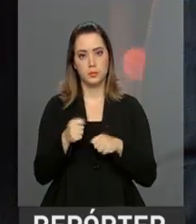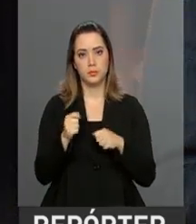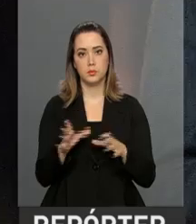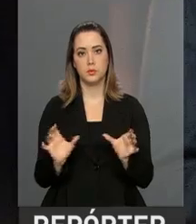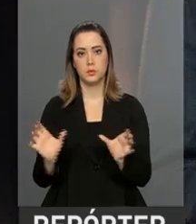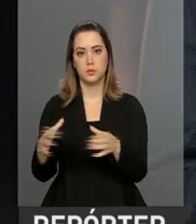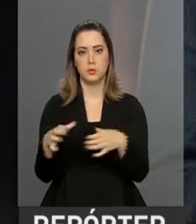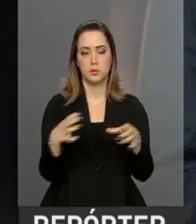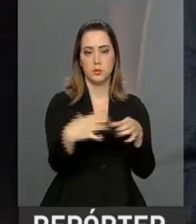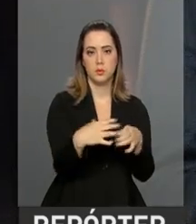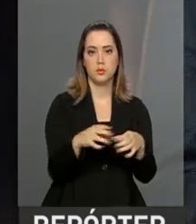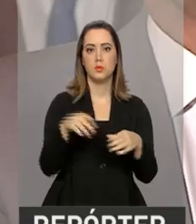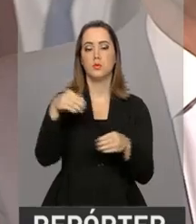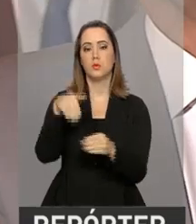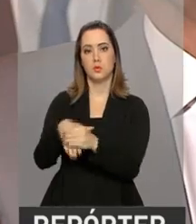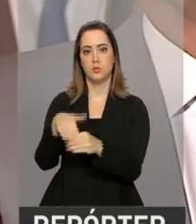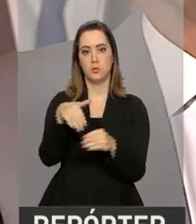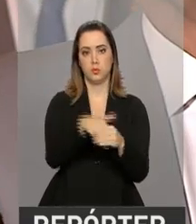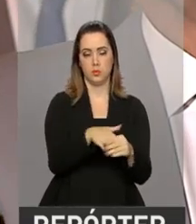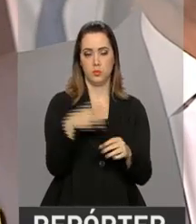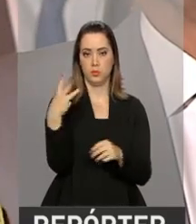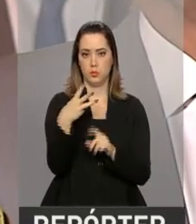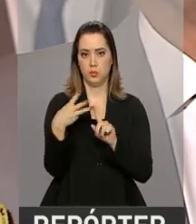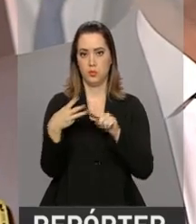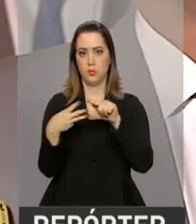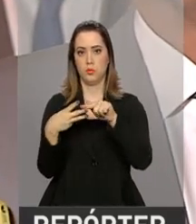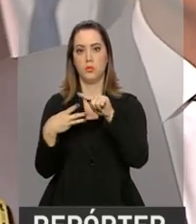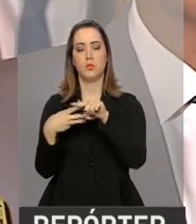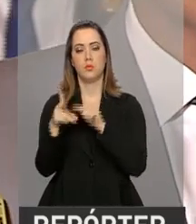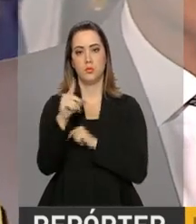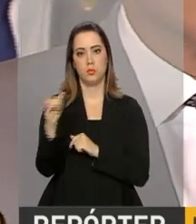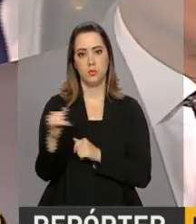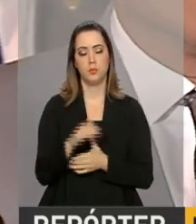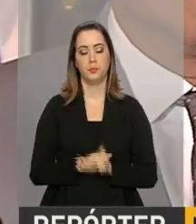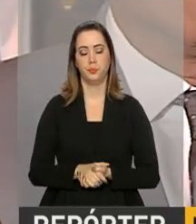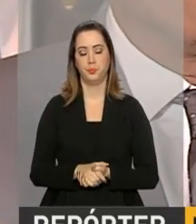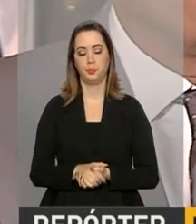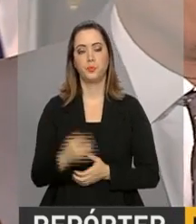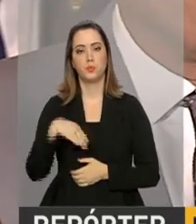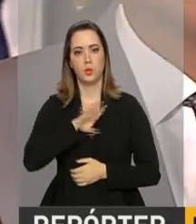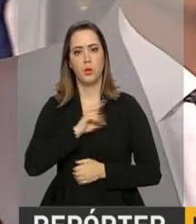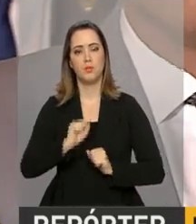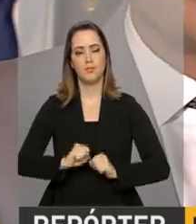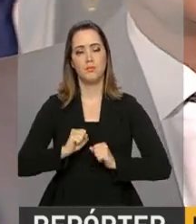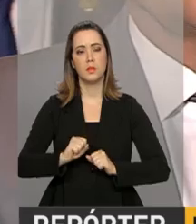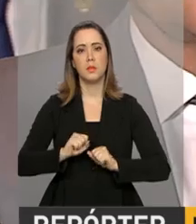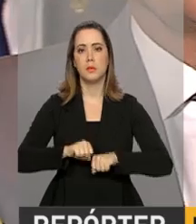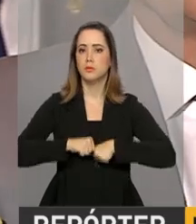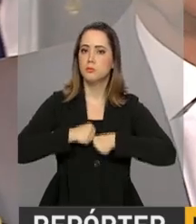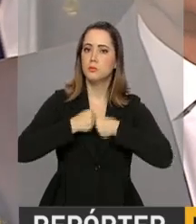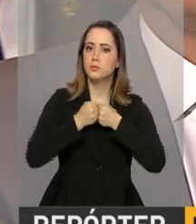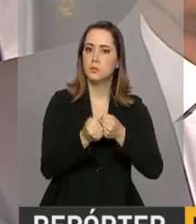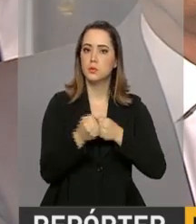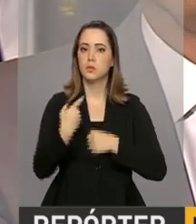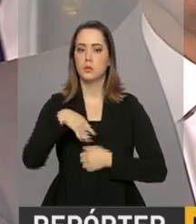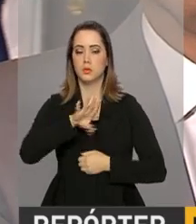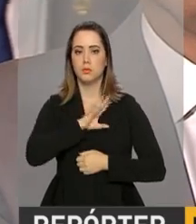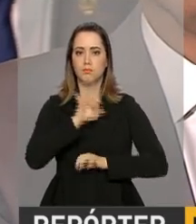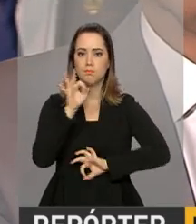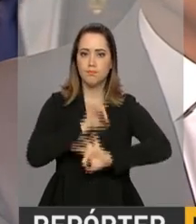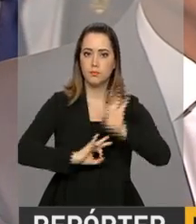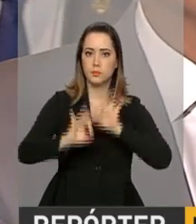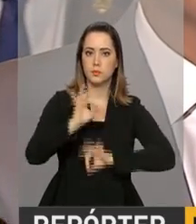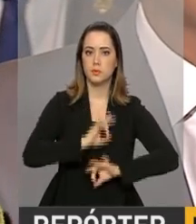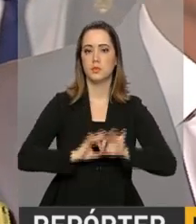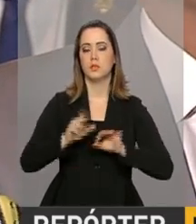dias durante cada semana cada um tem que fazer um sacrifício eu acho que vai ter semana que a gente vai conseguir organizar a pauta em três dias